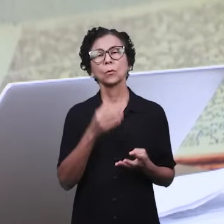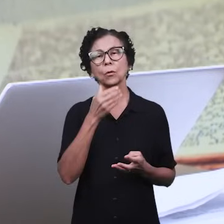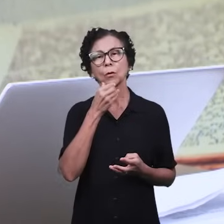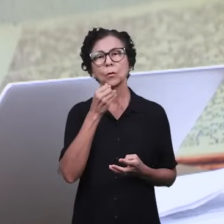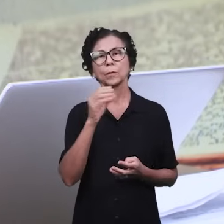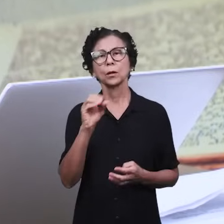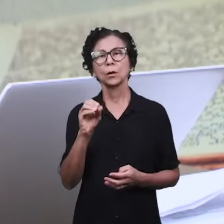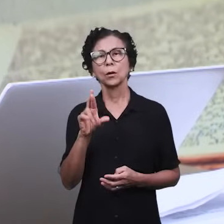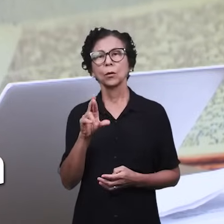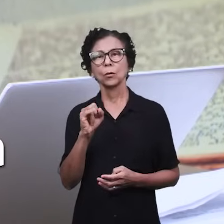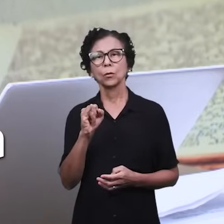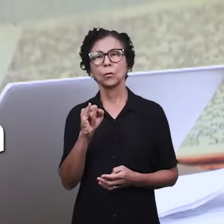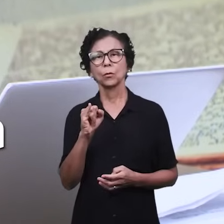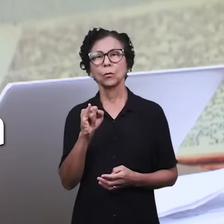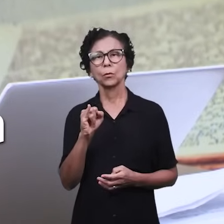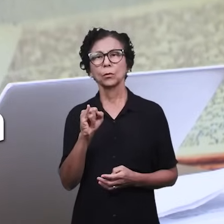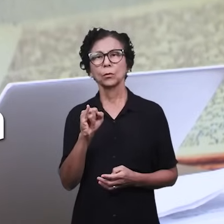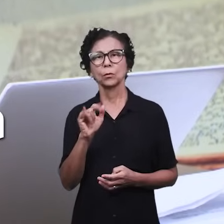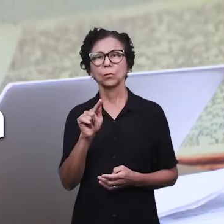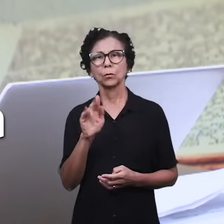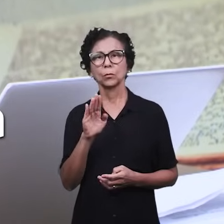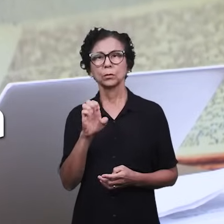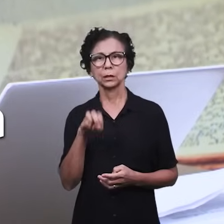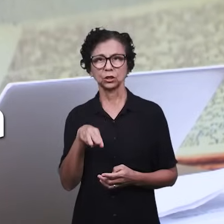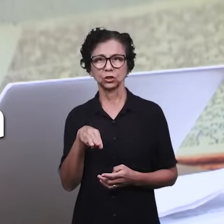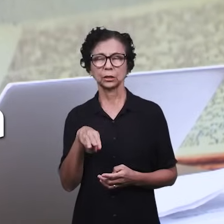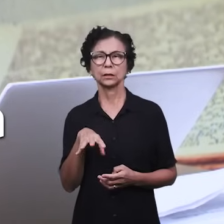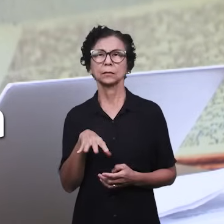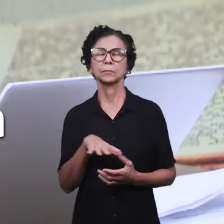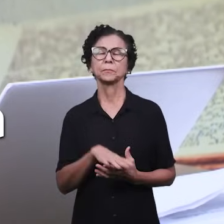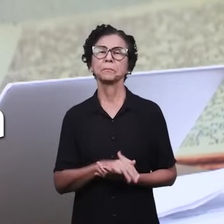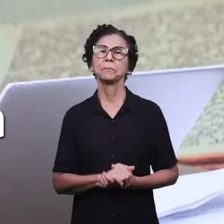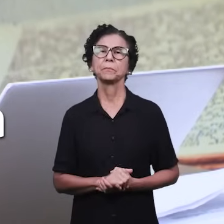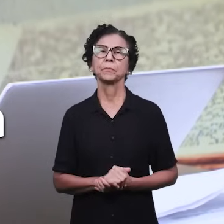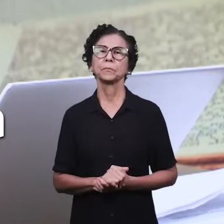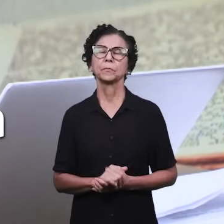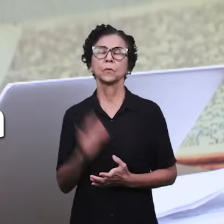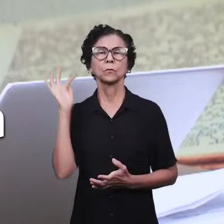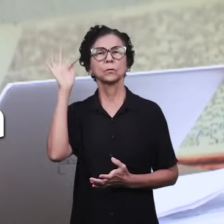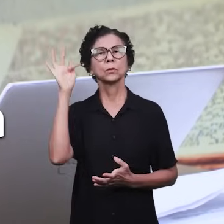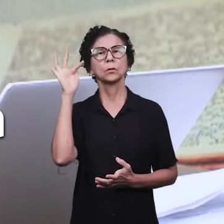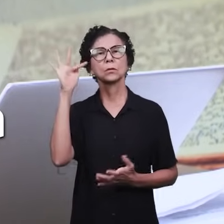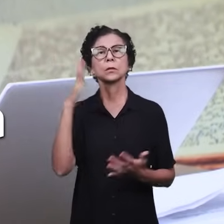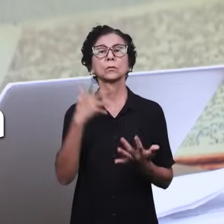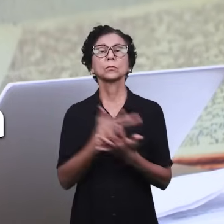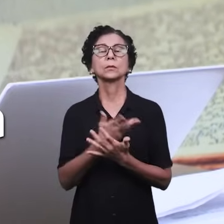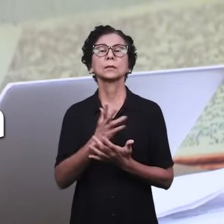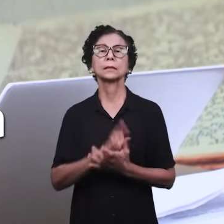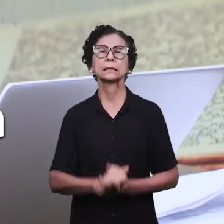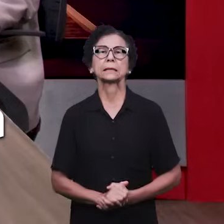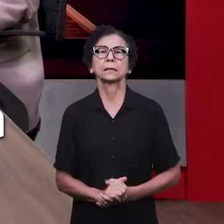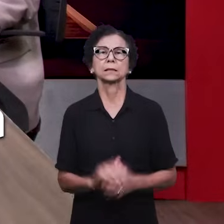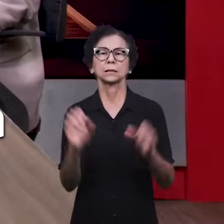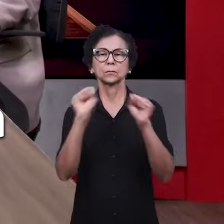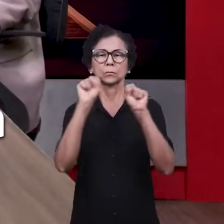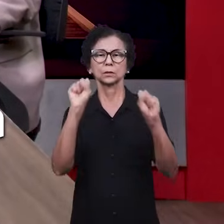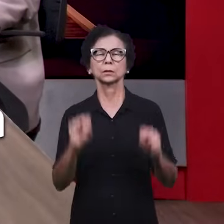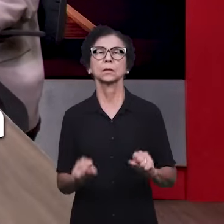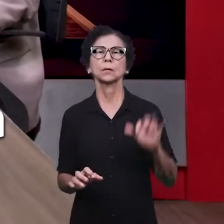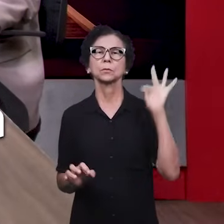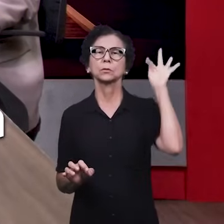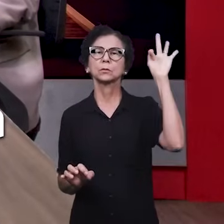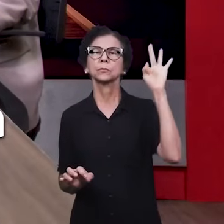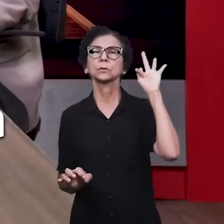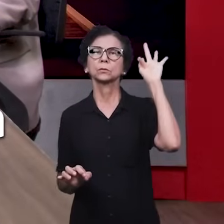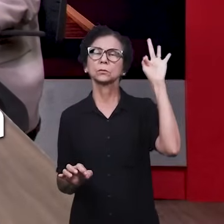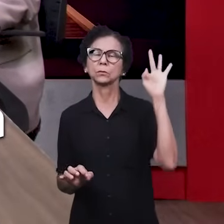Orígenes foi ele apresentou o que aconteceu com Orígenes. O cristianismo, como toda forma, a forma do sistema